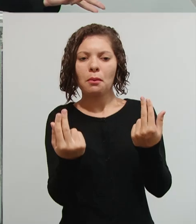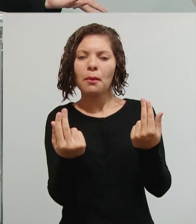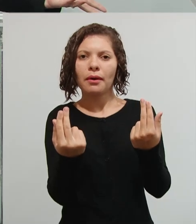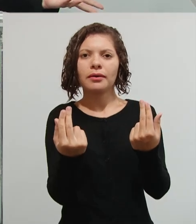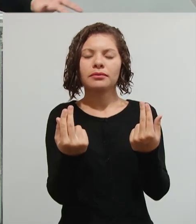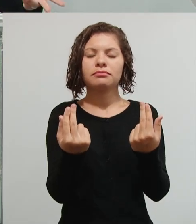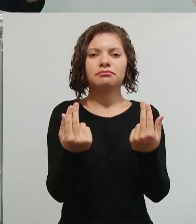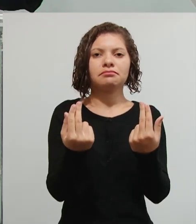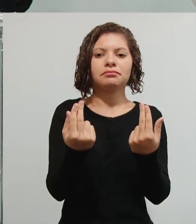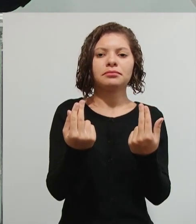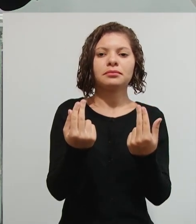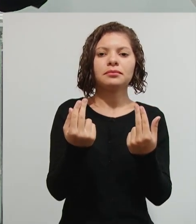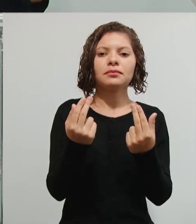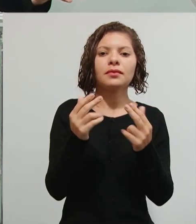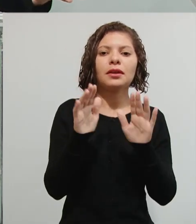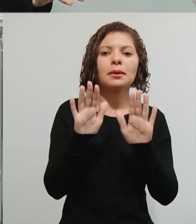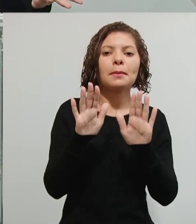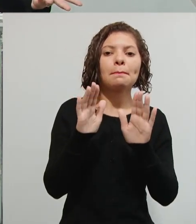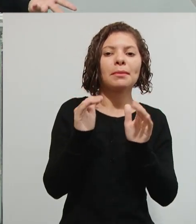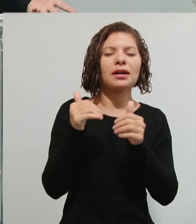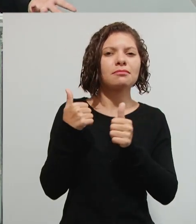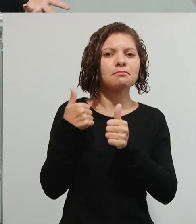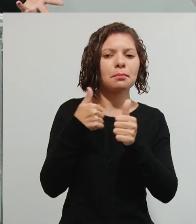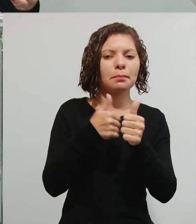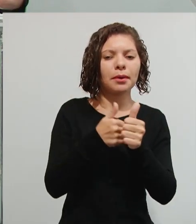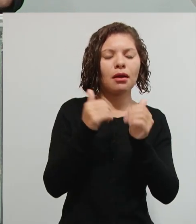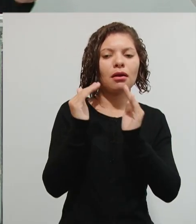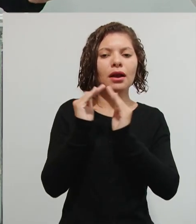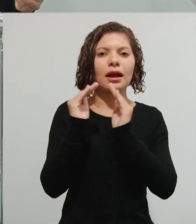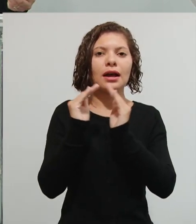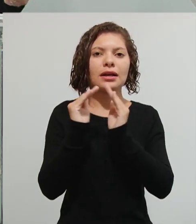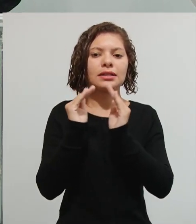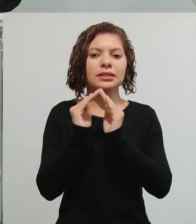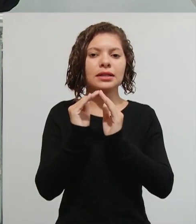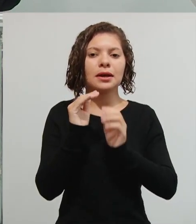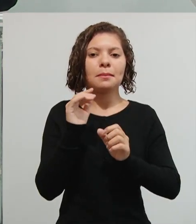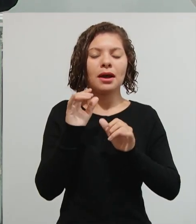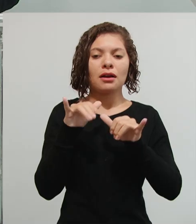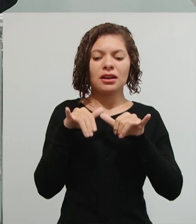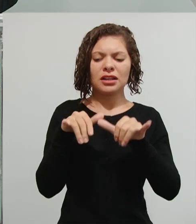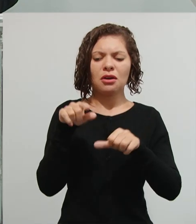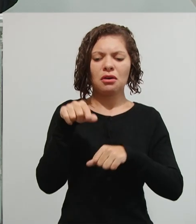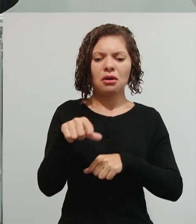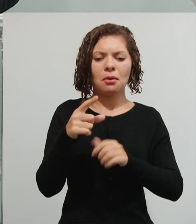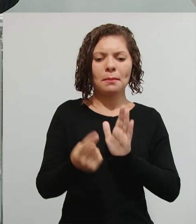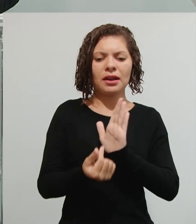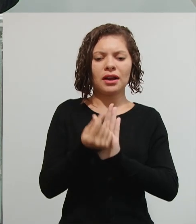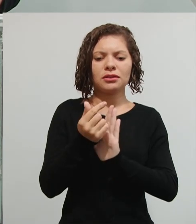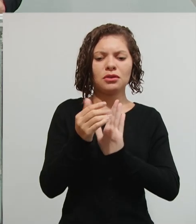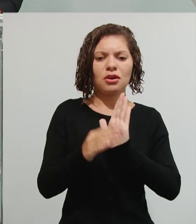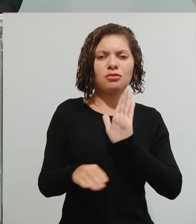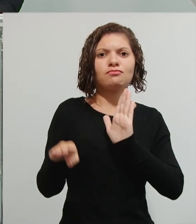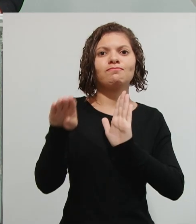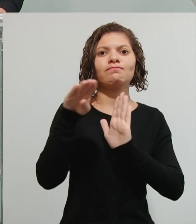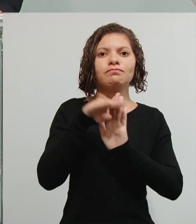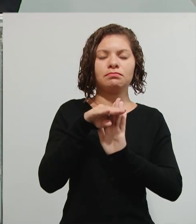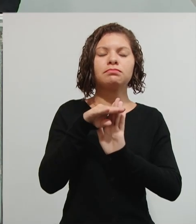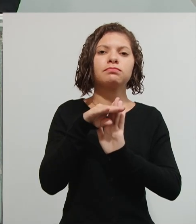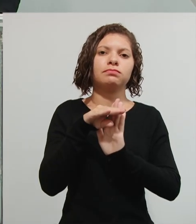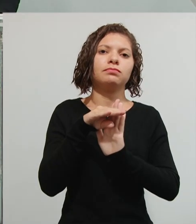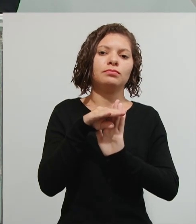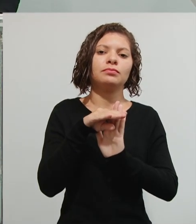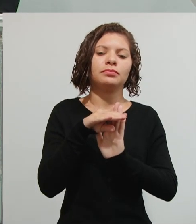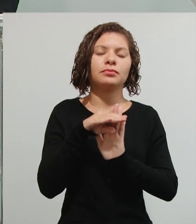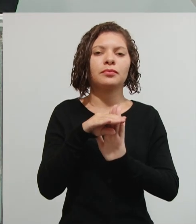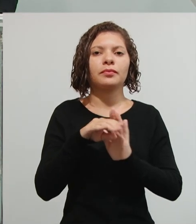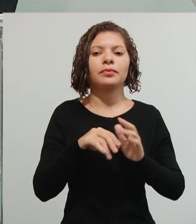proximidade do seu lar, também com algum tipo de facilidade, só que muitas vezes por um preço não tão competitivo. Às vezes esse produto está sendo vendido ali do